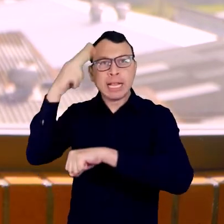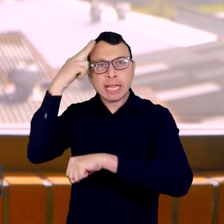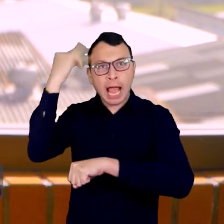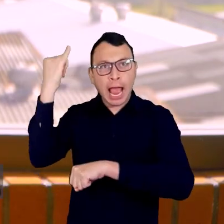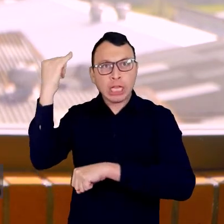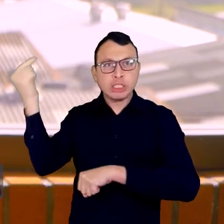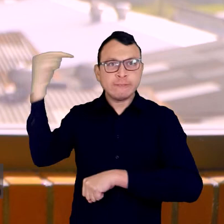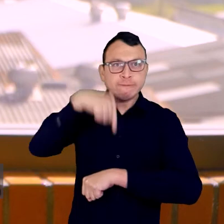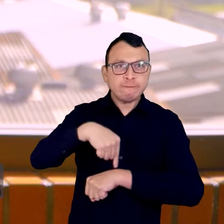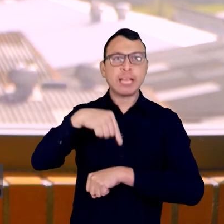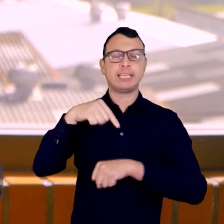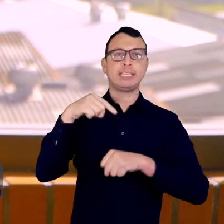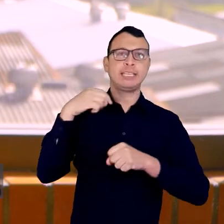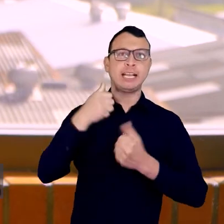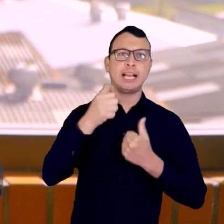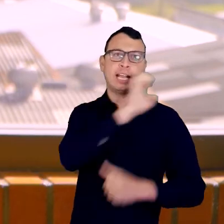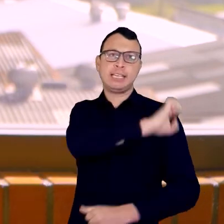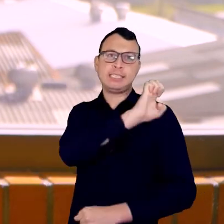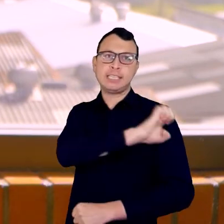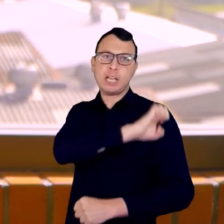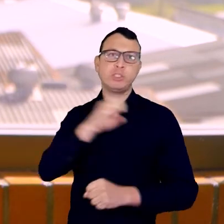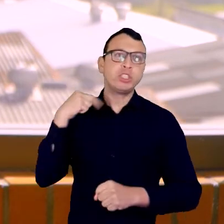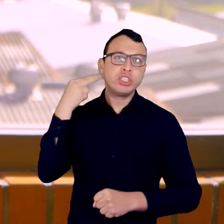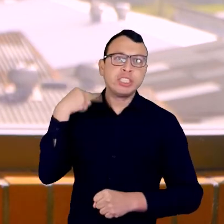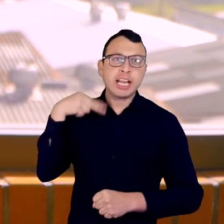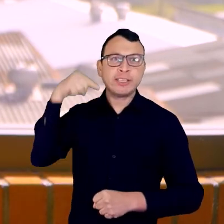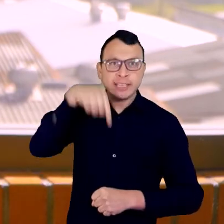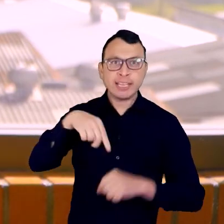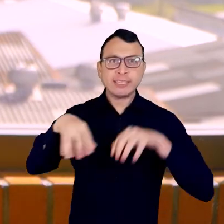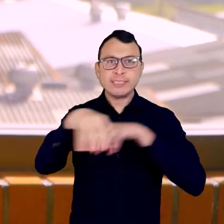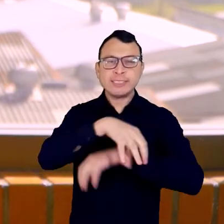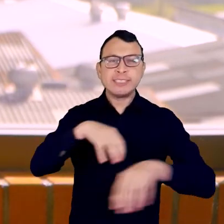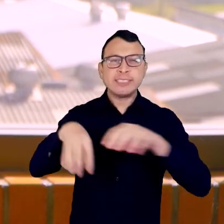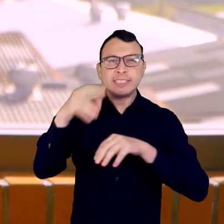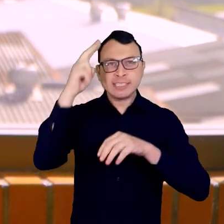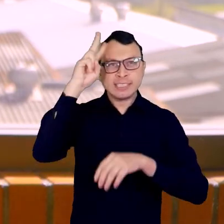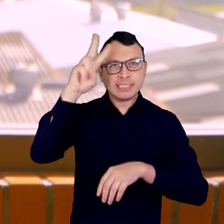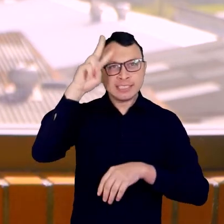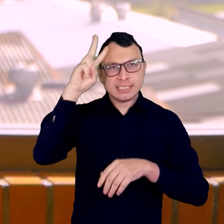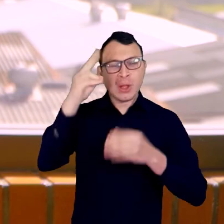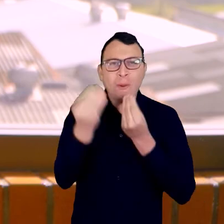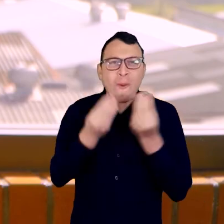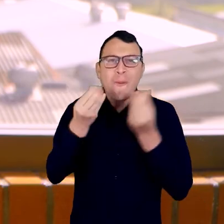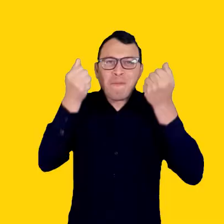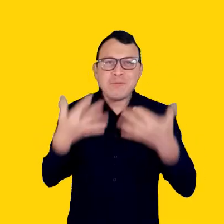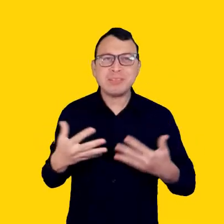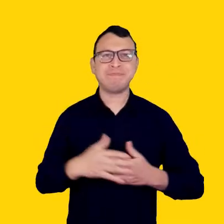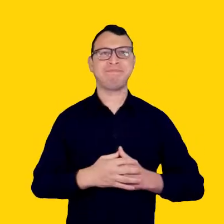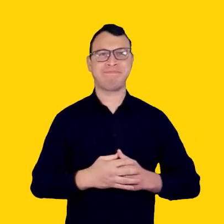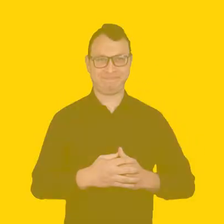se tornou estagiário de direito no departamento. Ele nos conta um pouco da sua história e da sua atuação no setor.